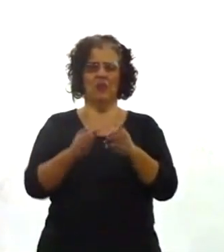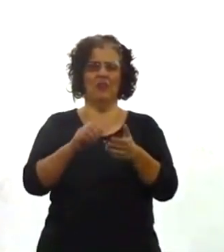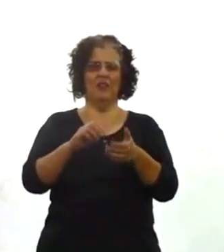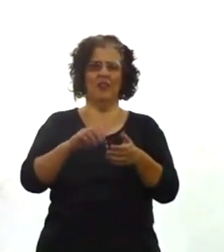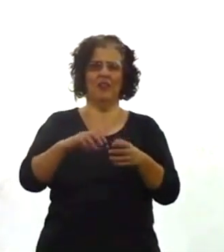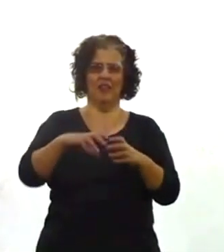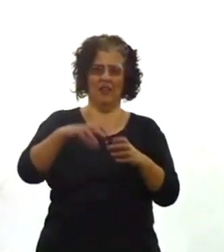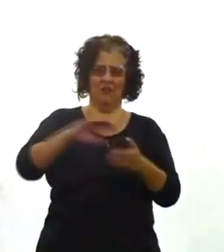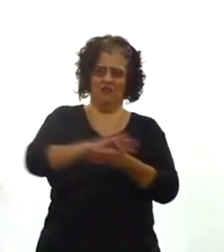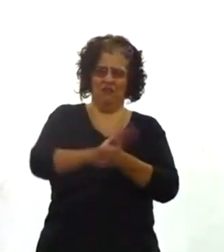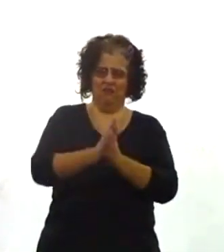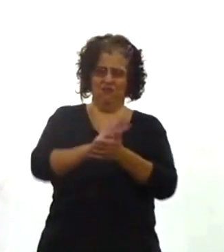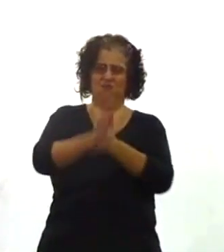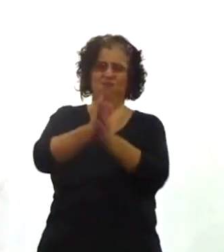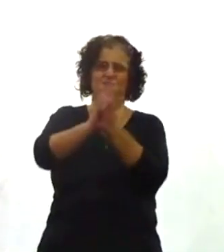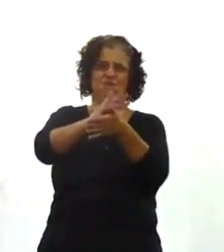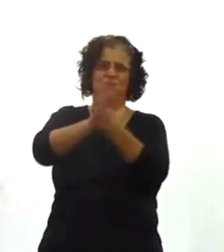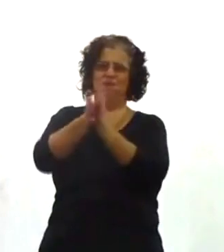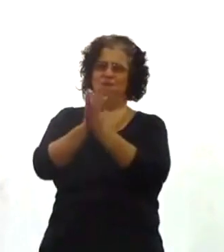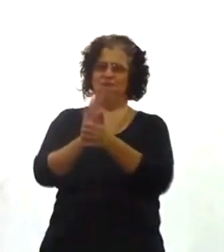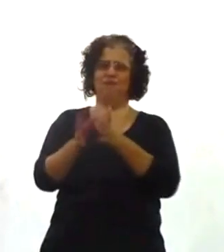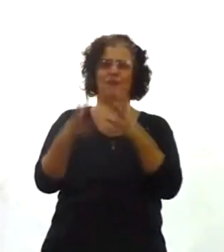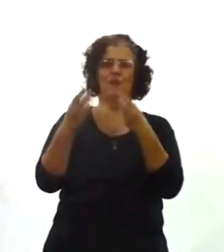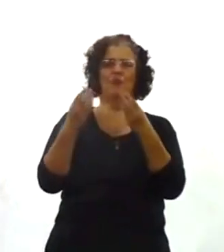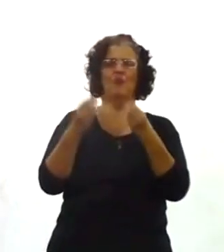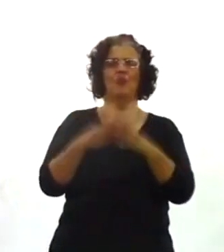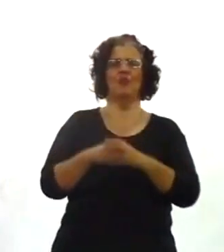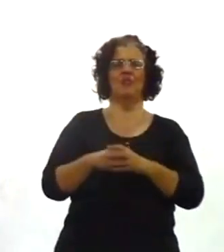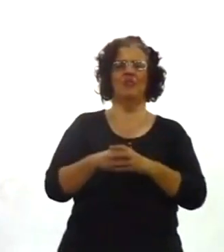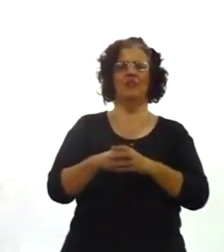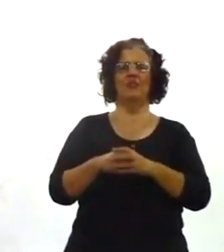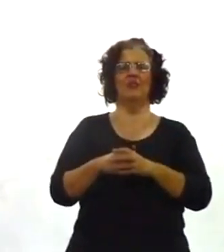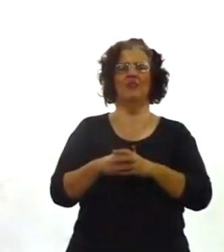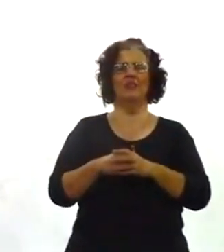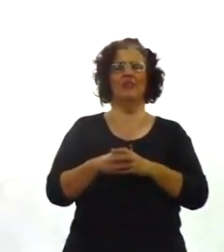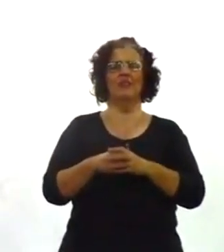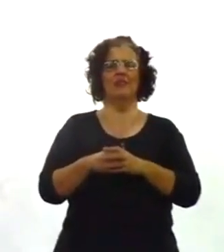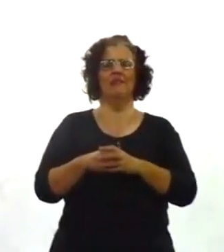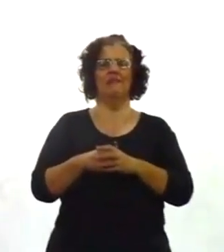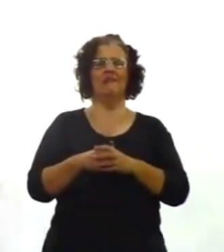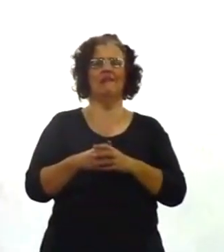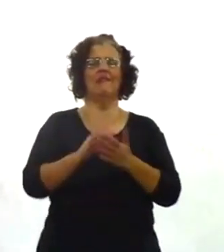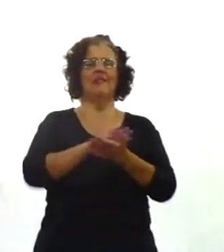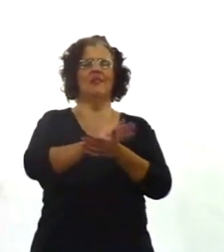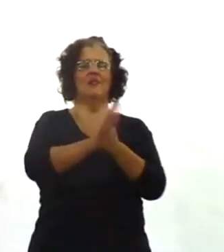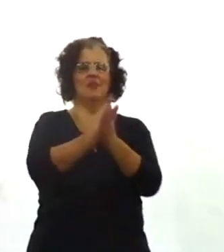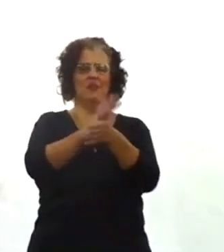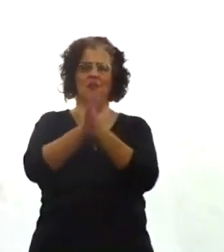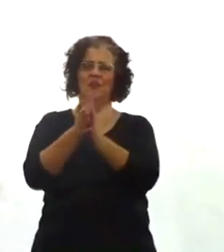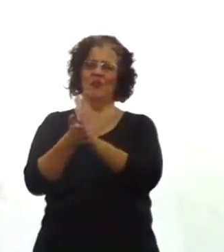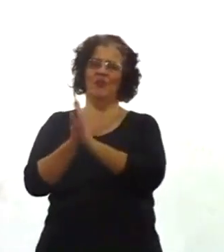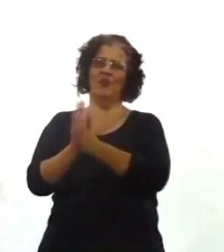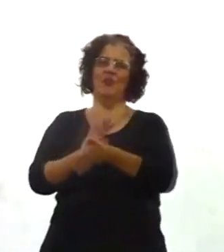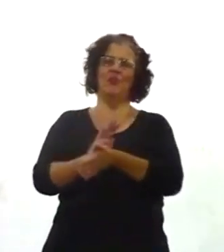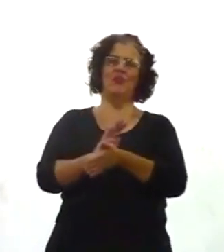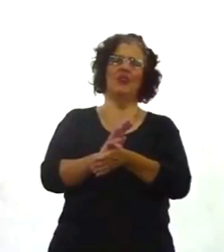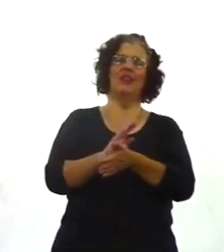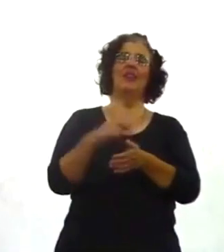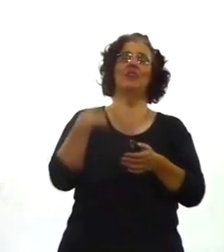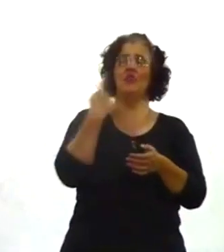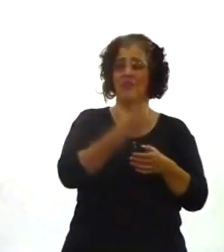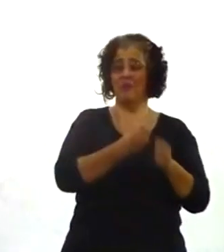que estamos vendo, mas nada existe de divino nisso, nem agora e nem depois.